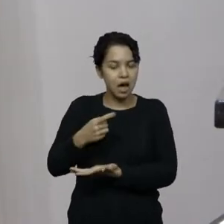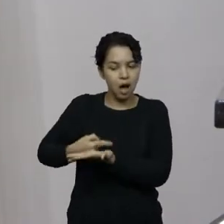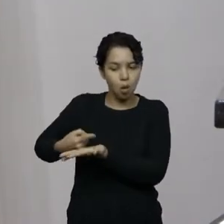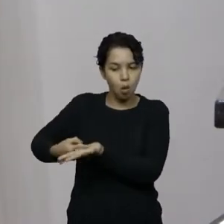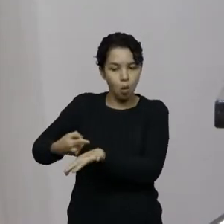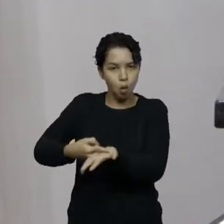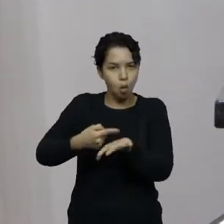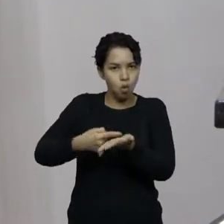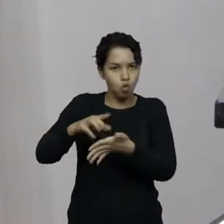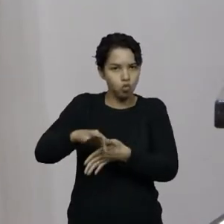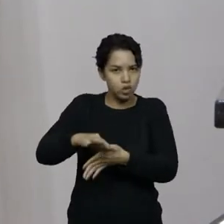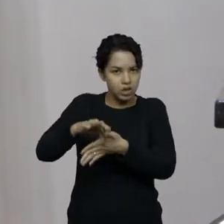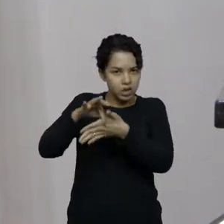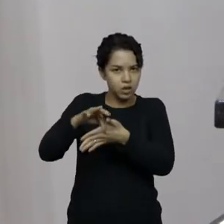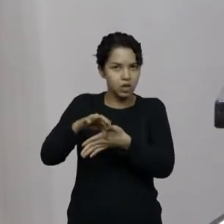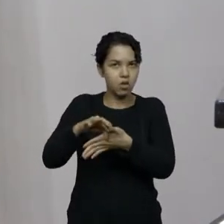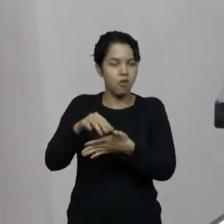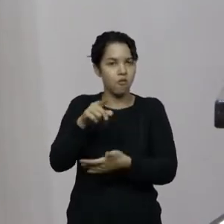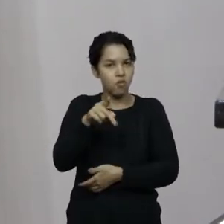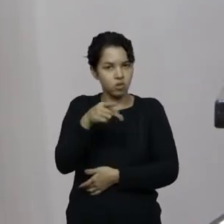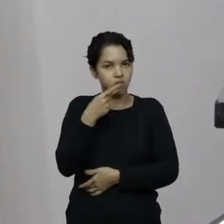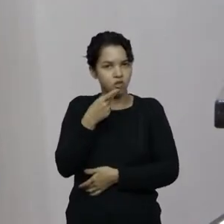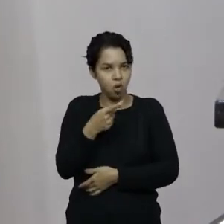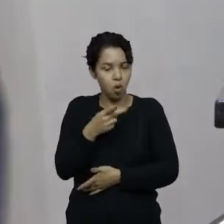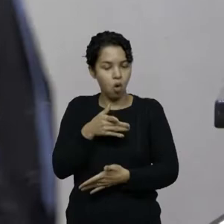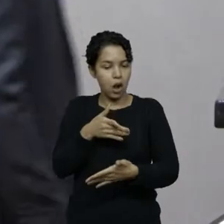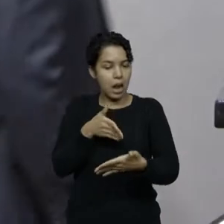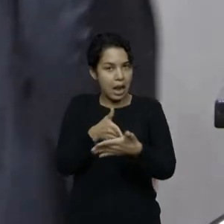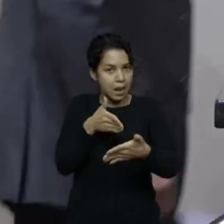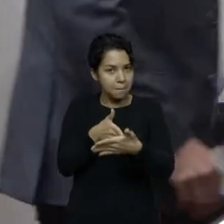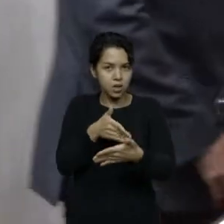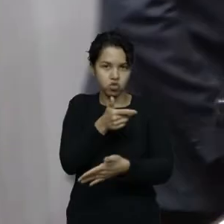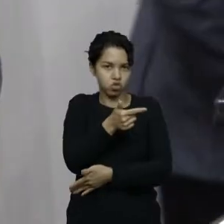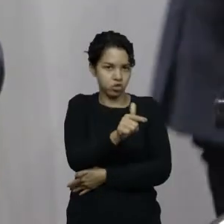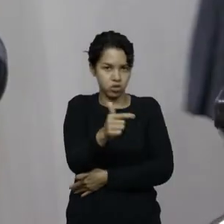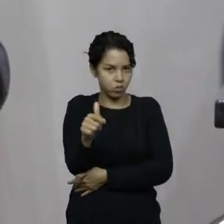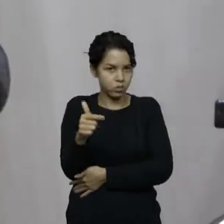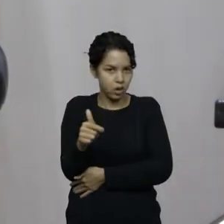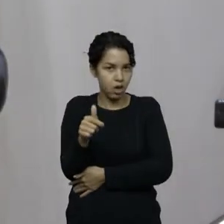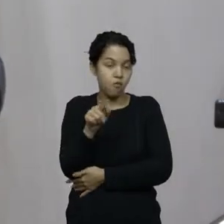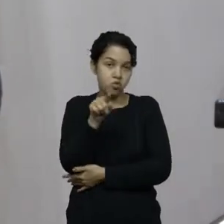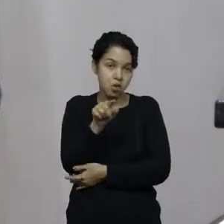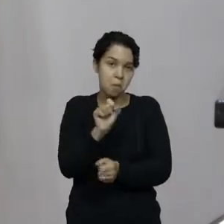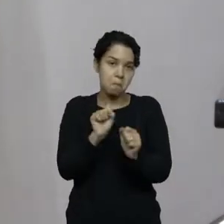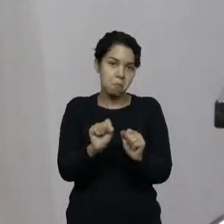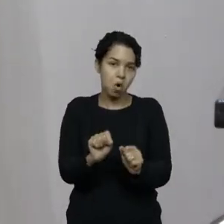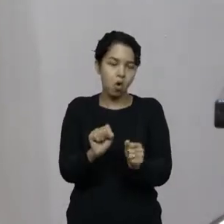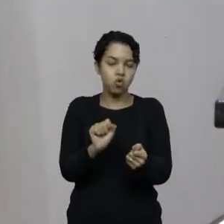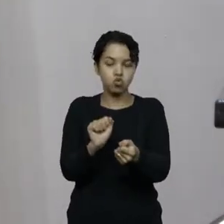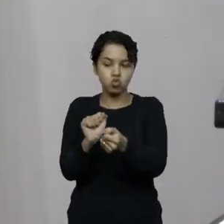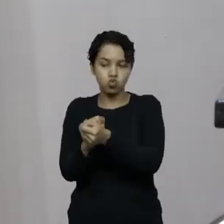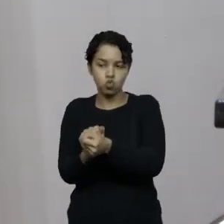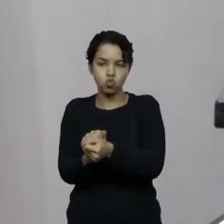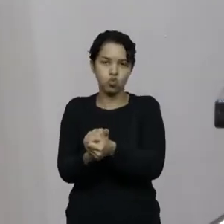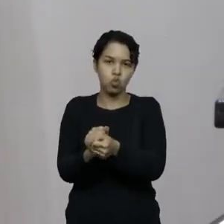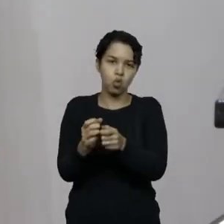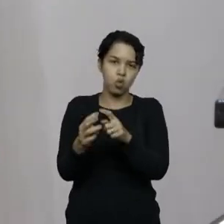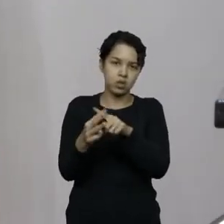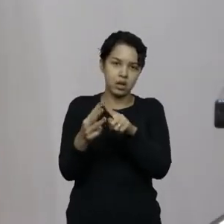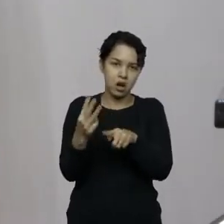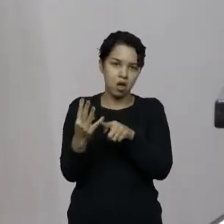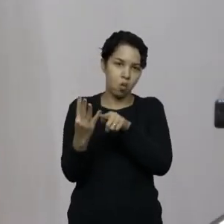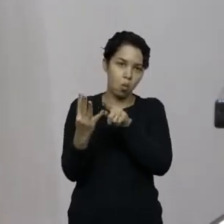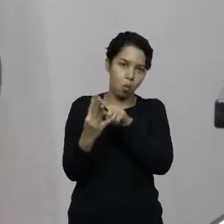tanto se a fora não tiver limite o senhor pode se juntar com mais três ou quatro partidos que tenha um bom número